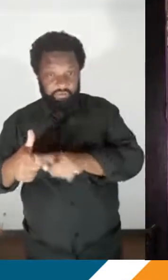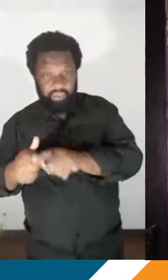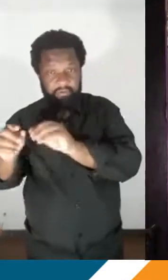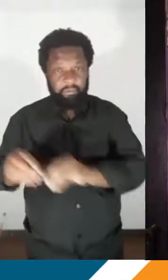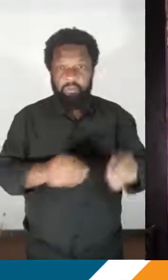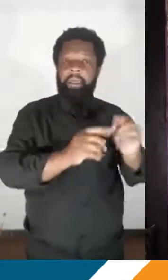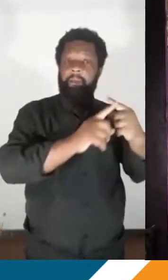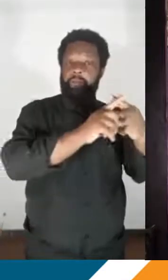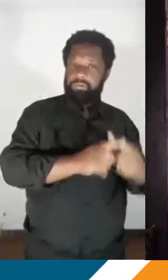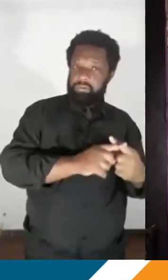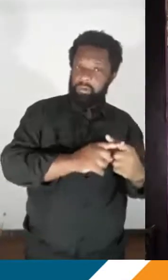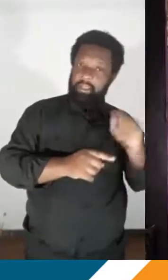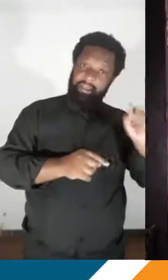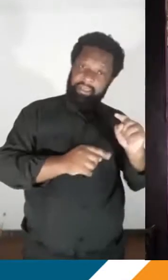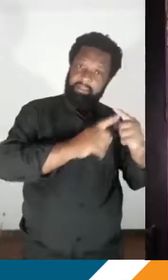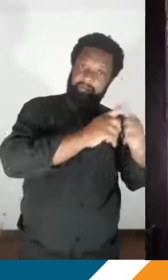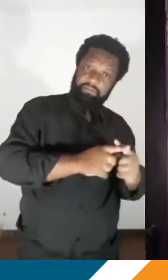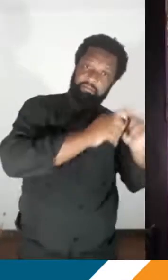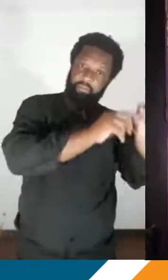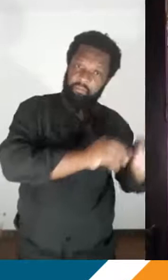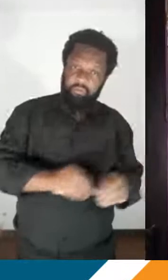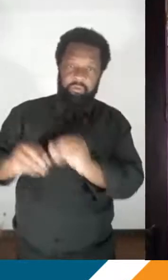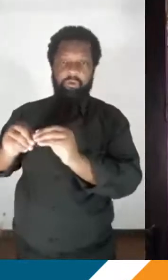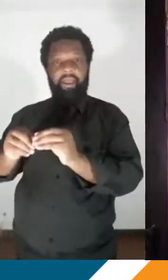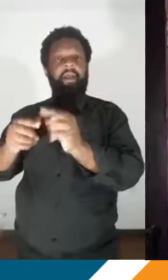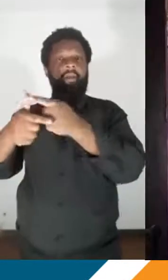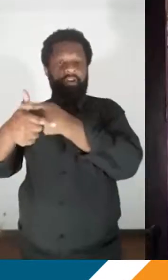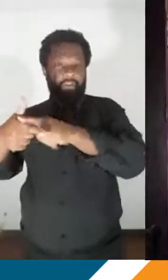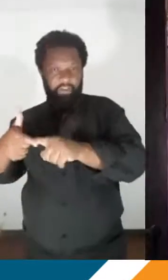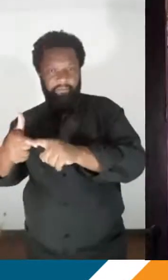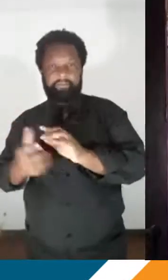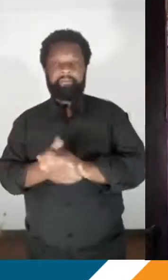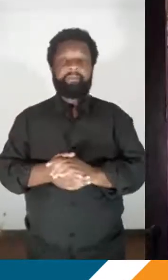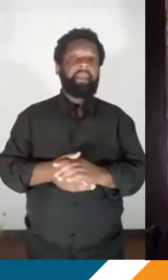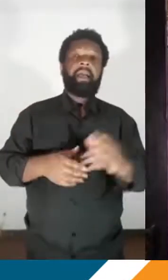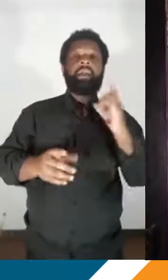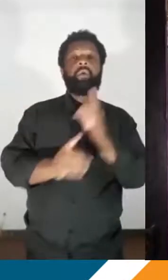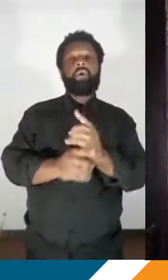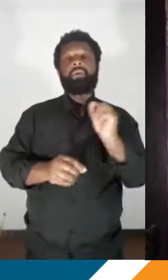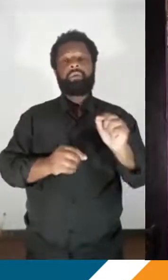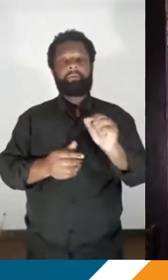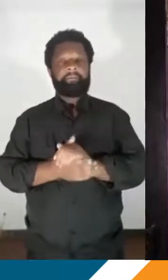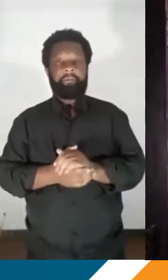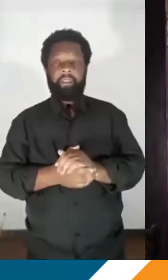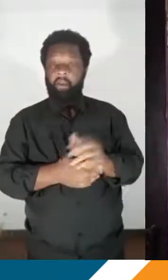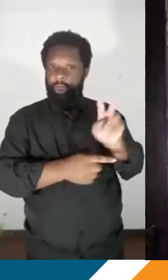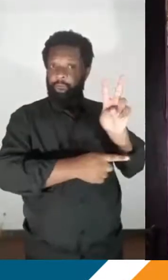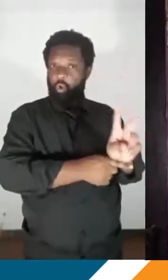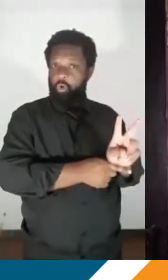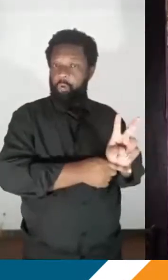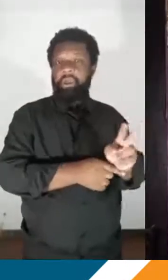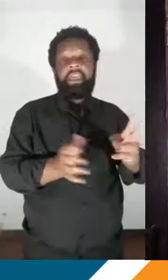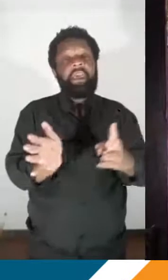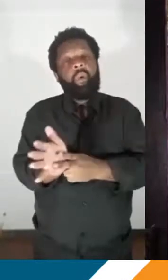para cá multiplicando. E esse aqui vai estar multiplicando o volume, vai passar para cá dividindo. Ou então é só inverter os dois. E aí nós temos que